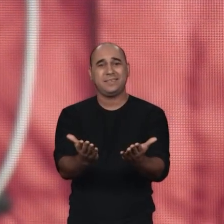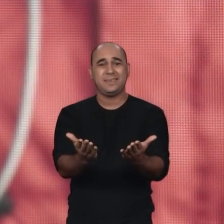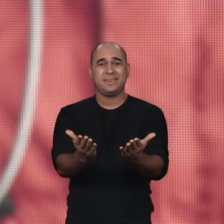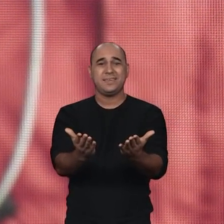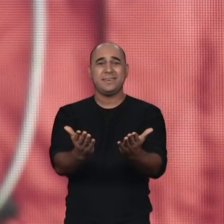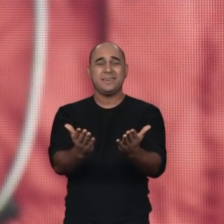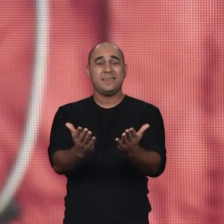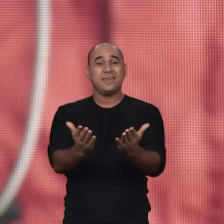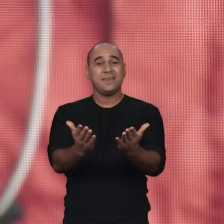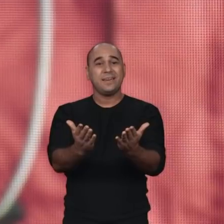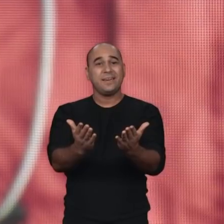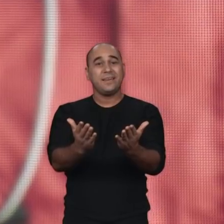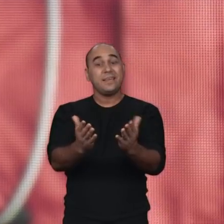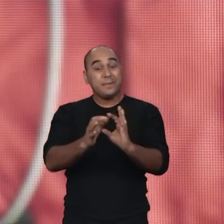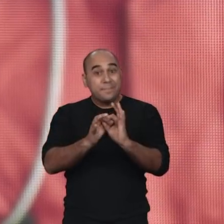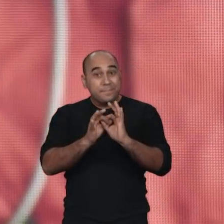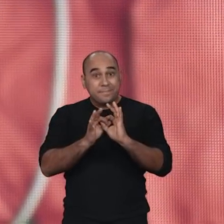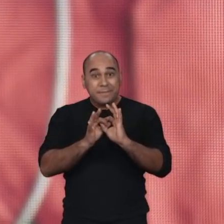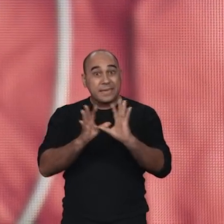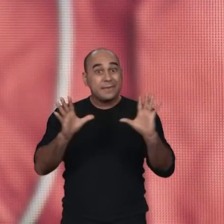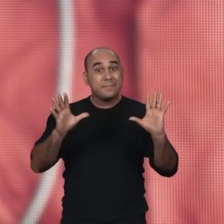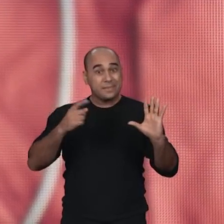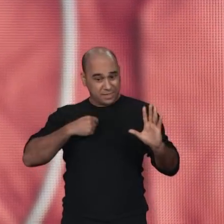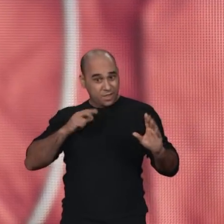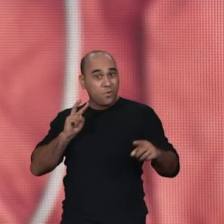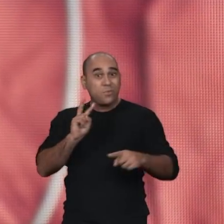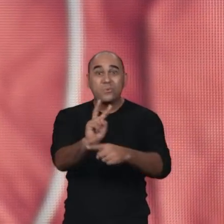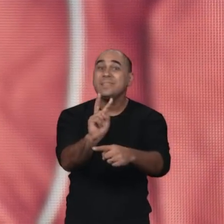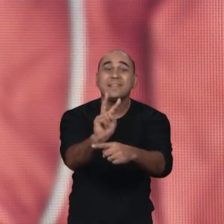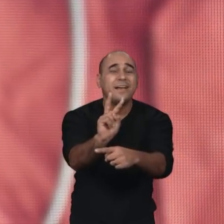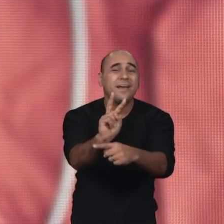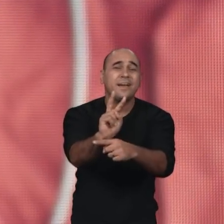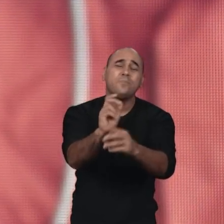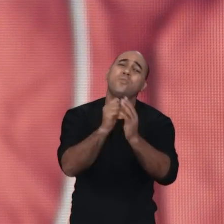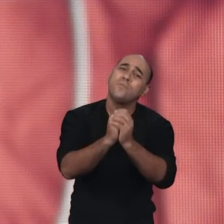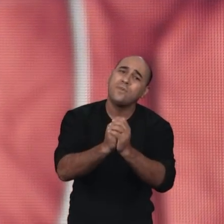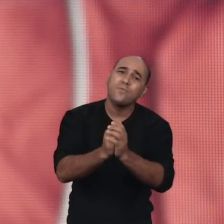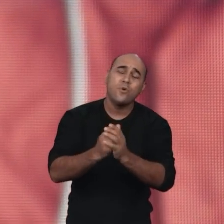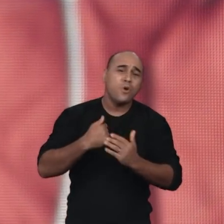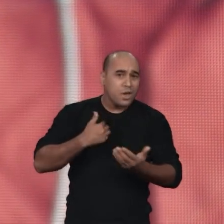deixa que eu cuido de você.